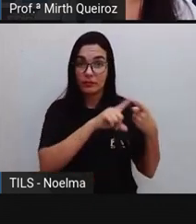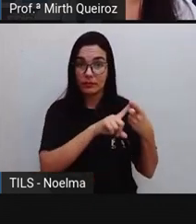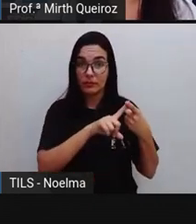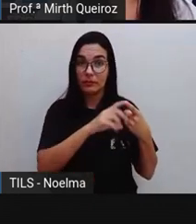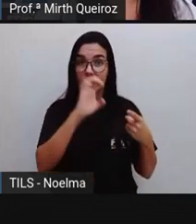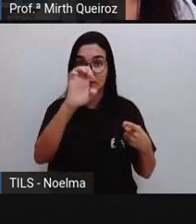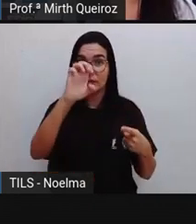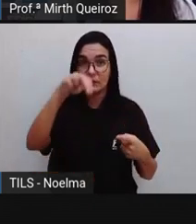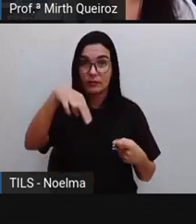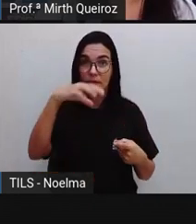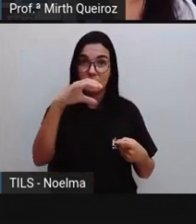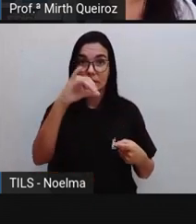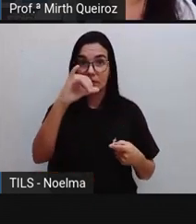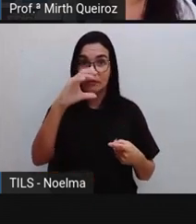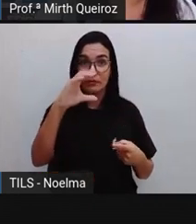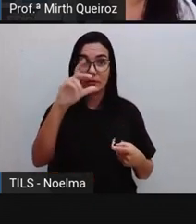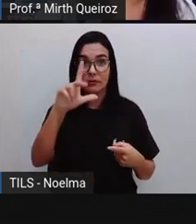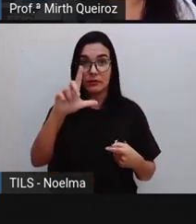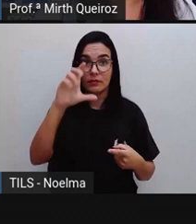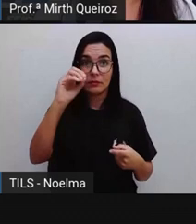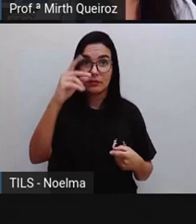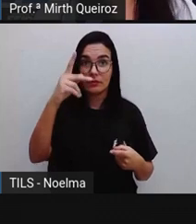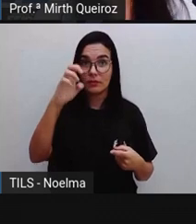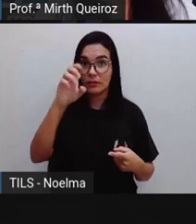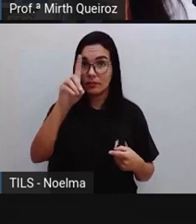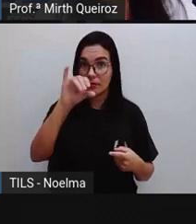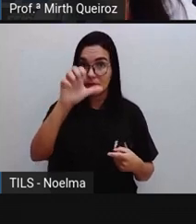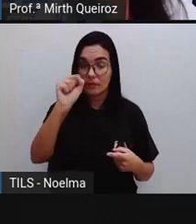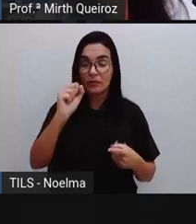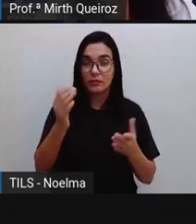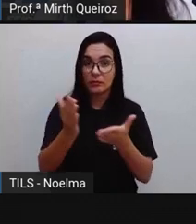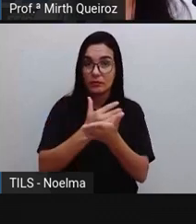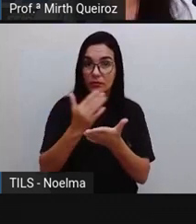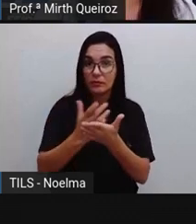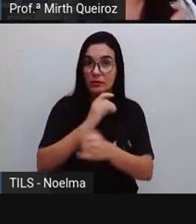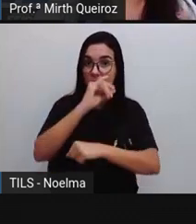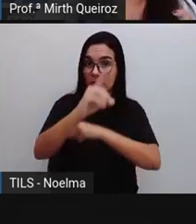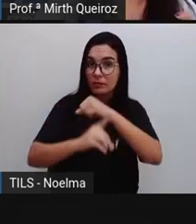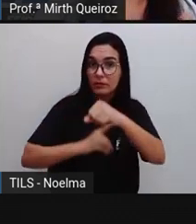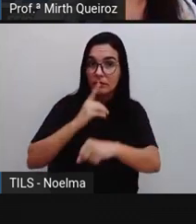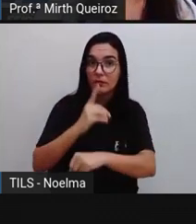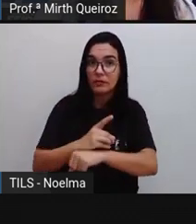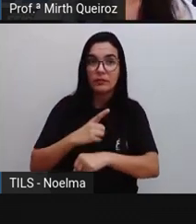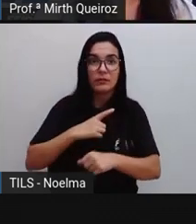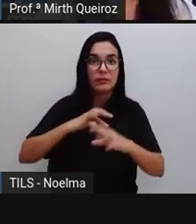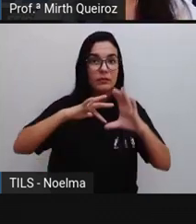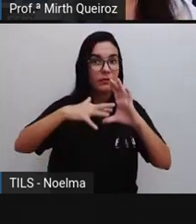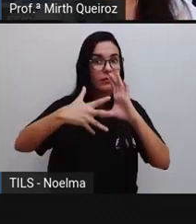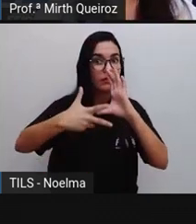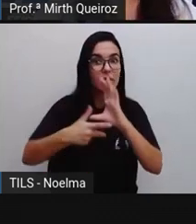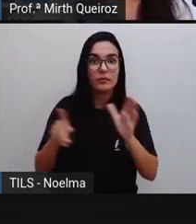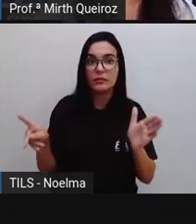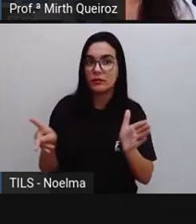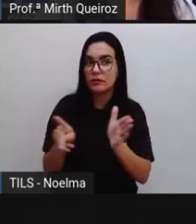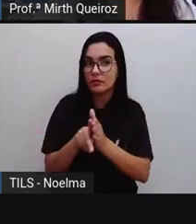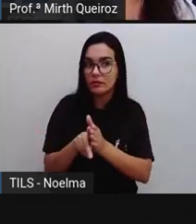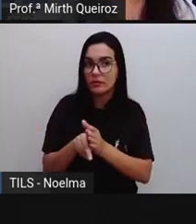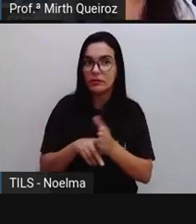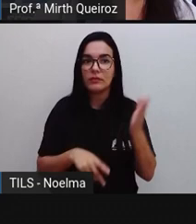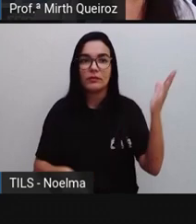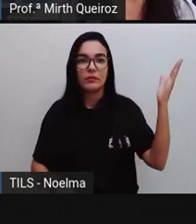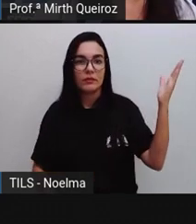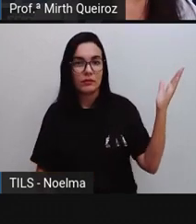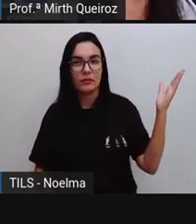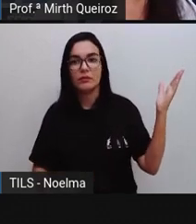que trazem uma característica que é muito interessante, como é a presença desse hiperlink, né? Que é essa palavrinha aí em azul que